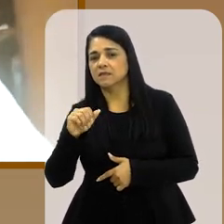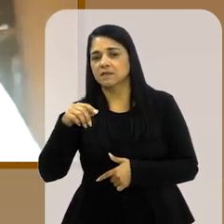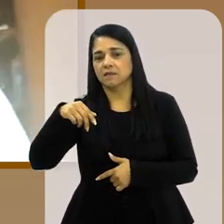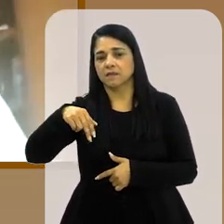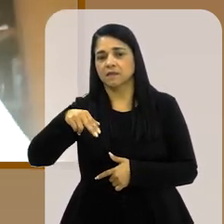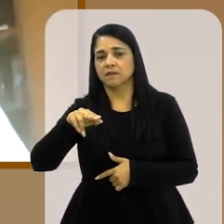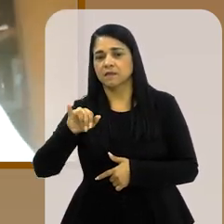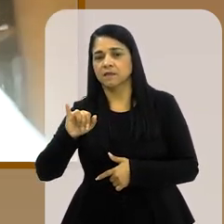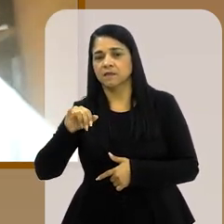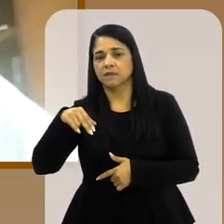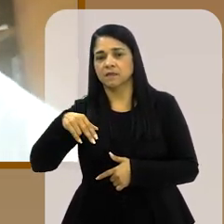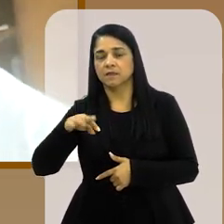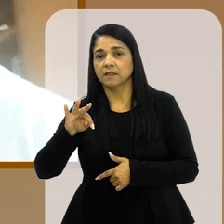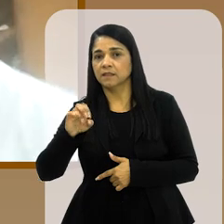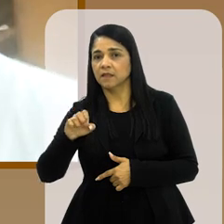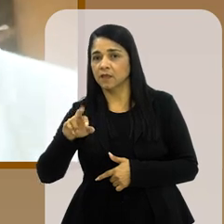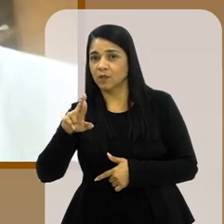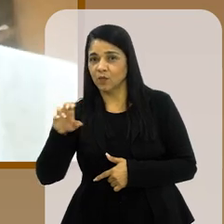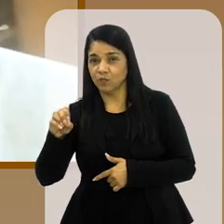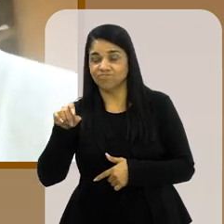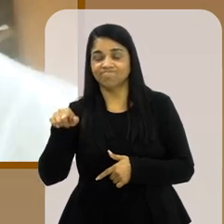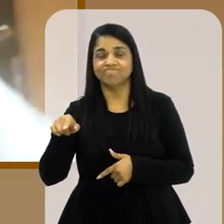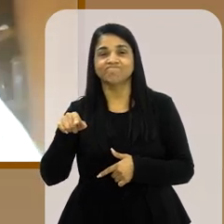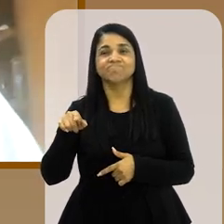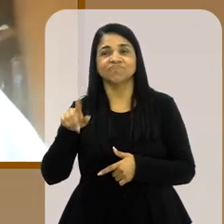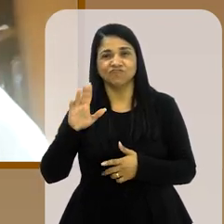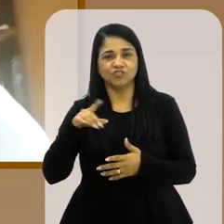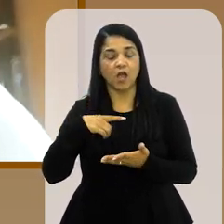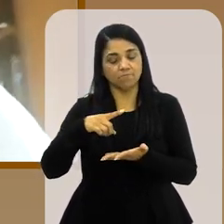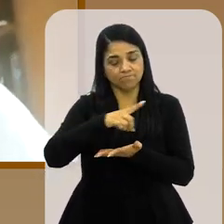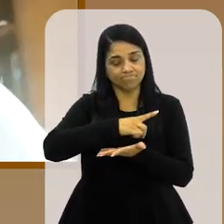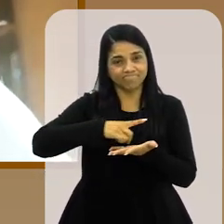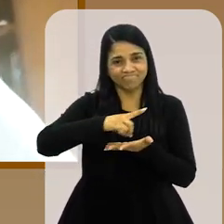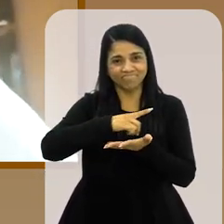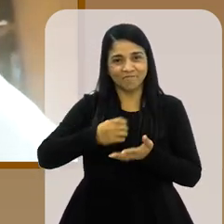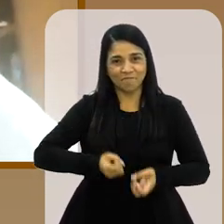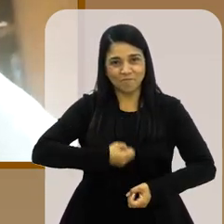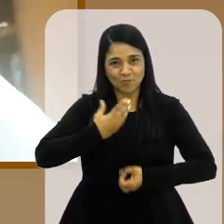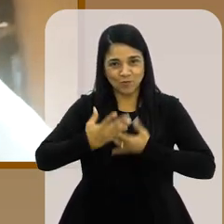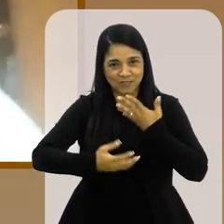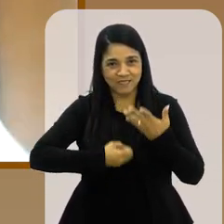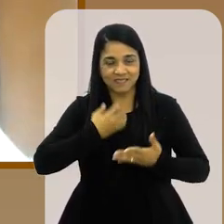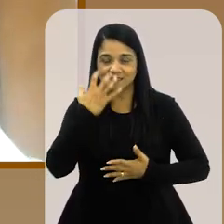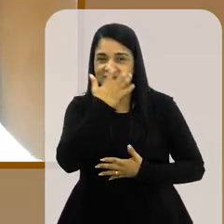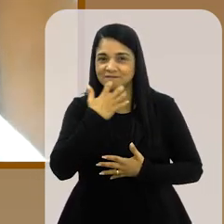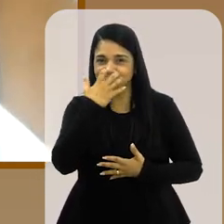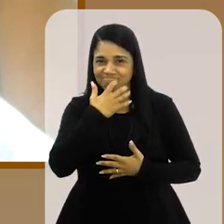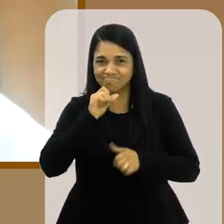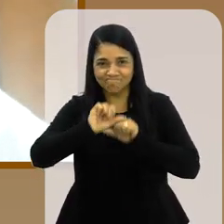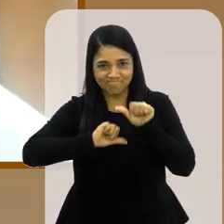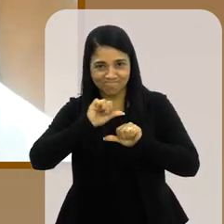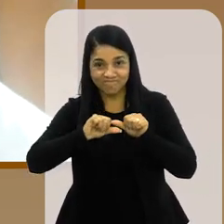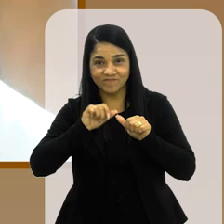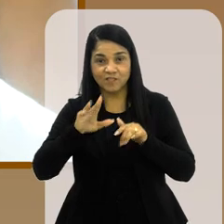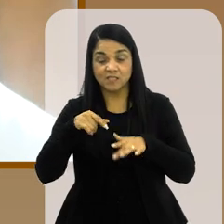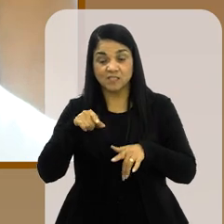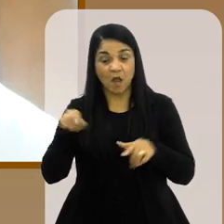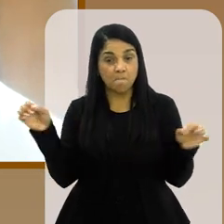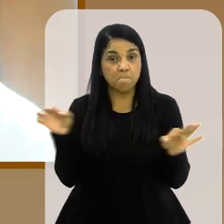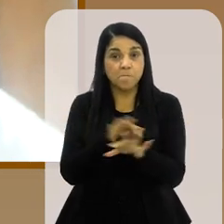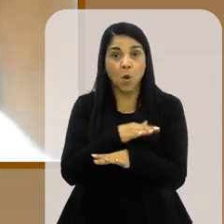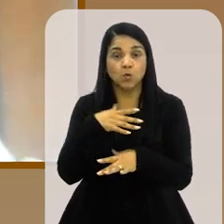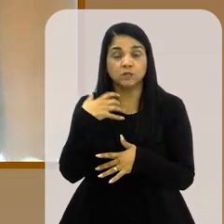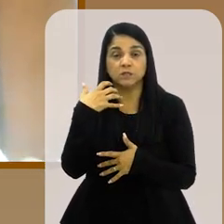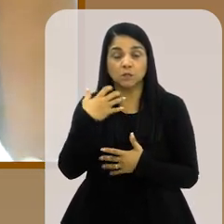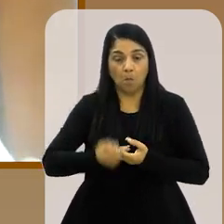minha, sabe? E aí ela falou assim: nos teus poemas, a música já vem pronta.